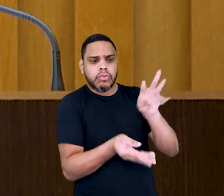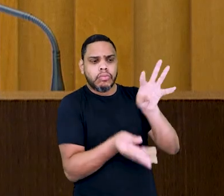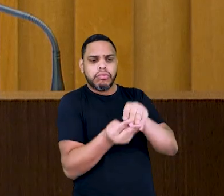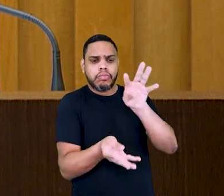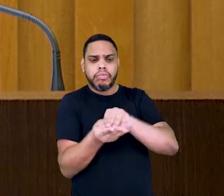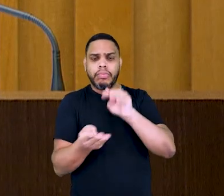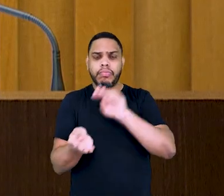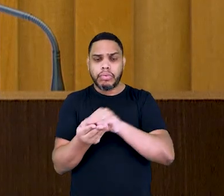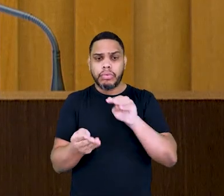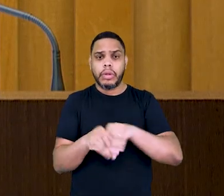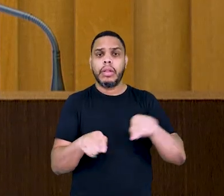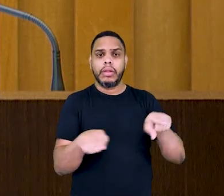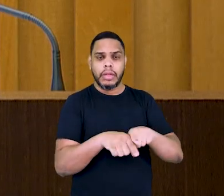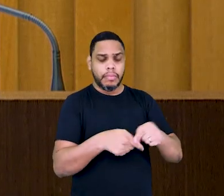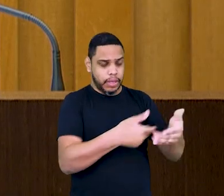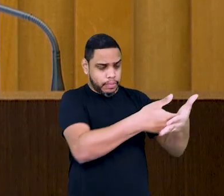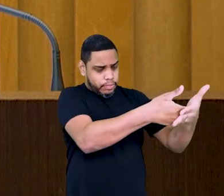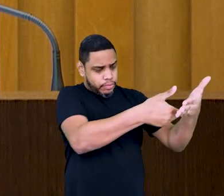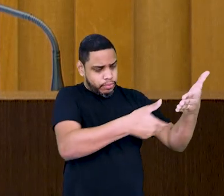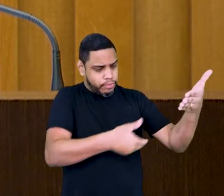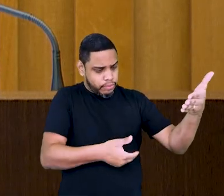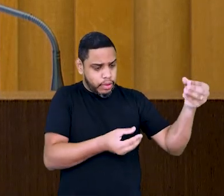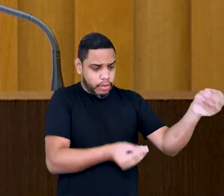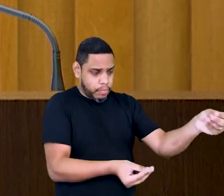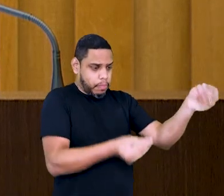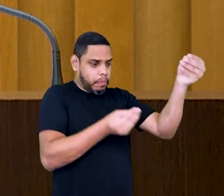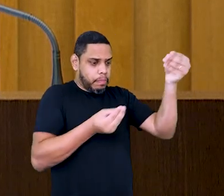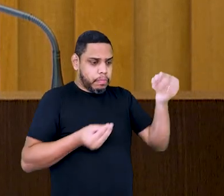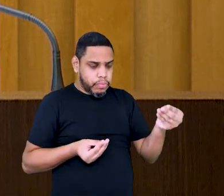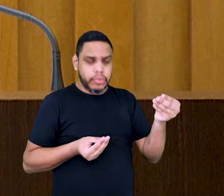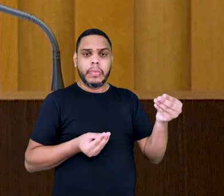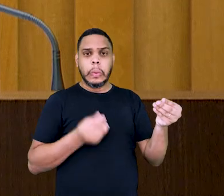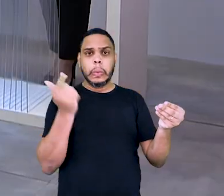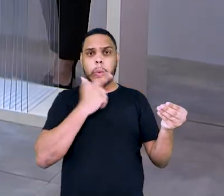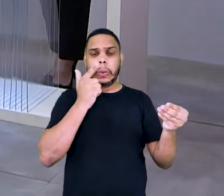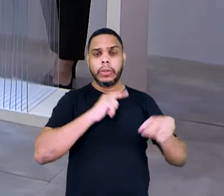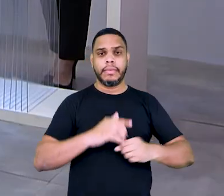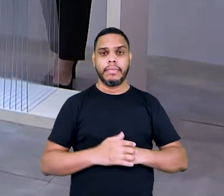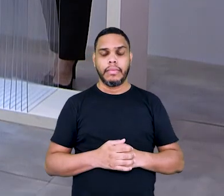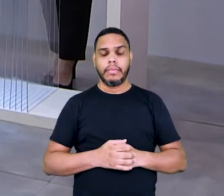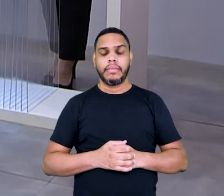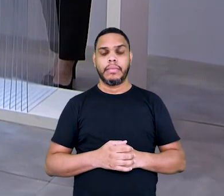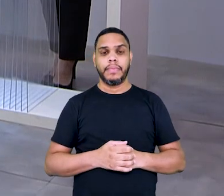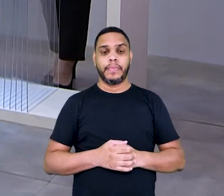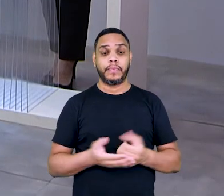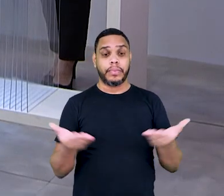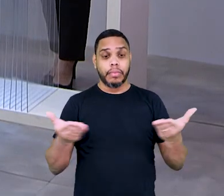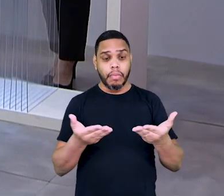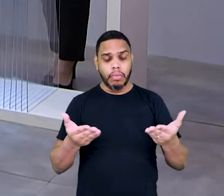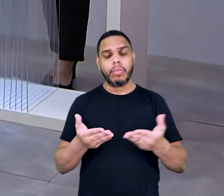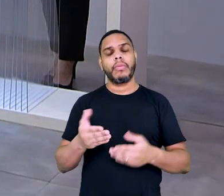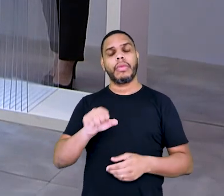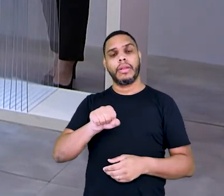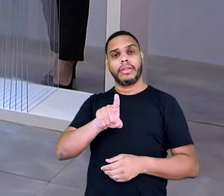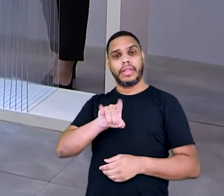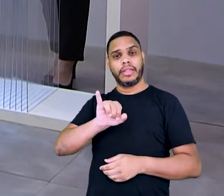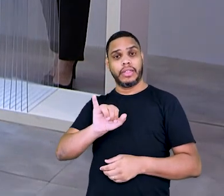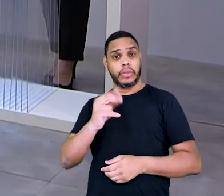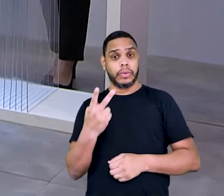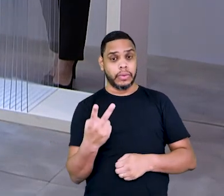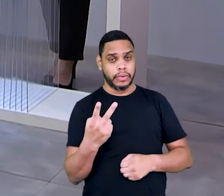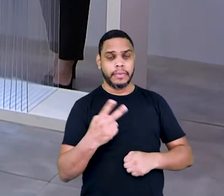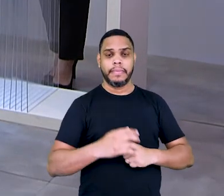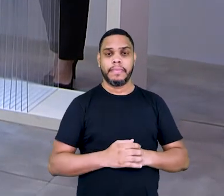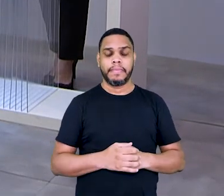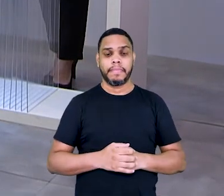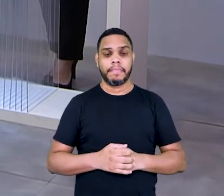e entregar uma minuta pré-estruturada no gabinete eletrônico. E vamos agora para a seção 2 de dissídios